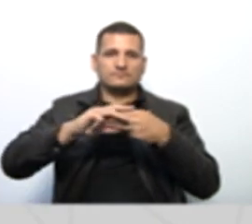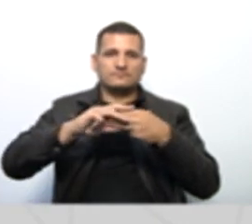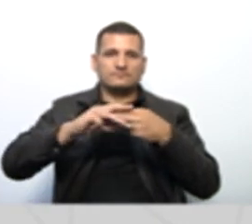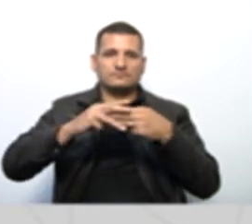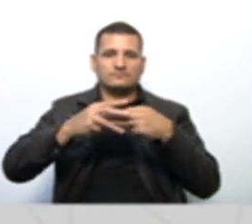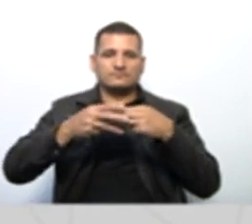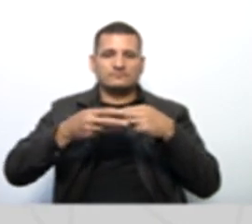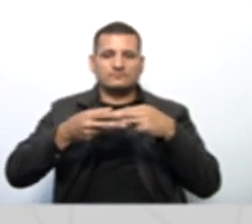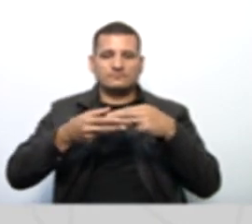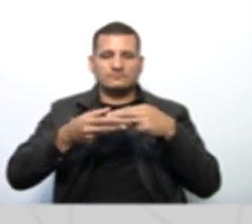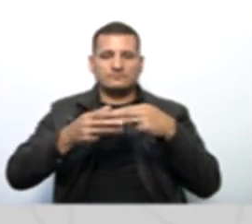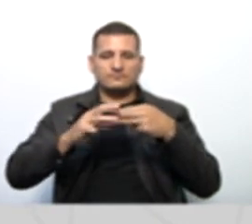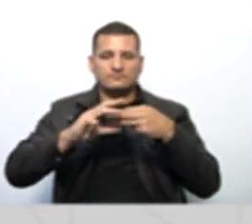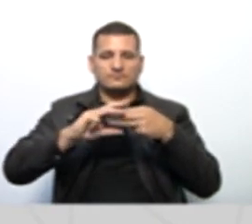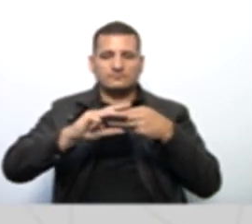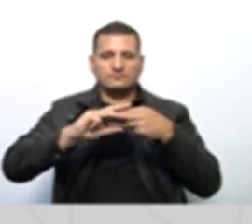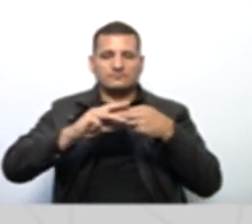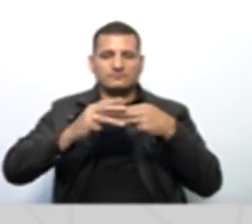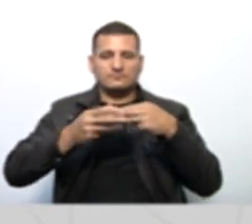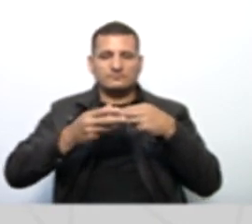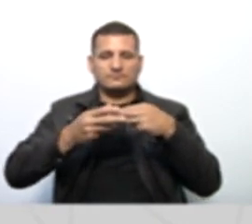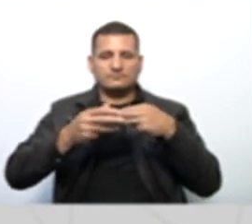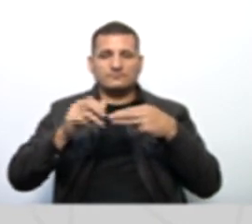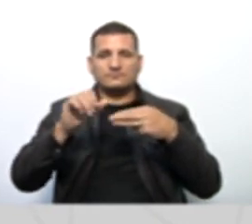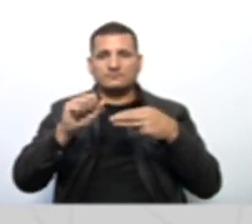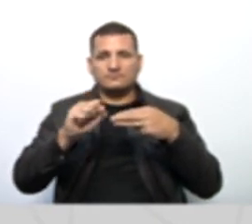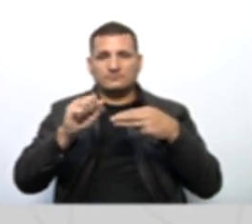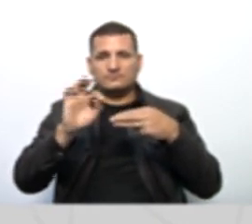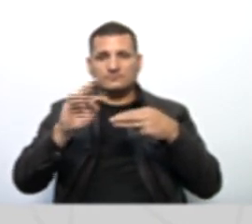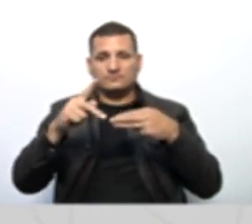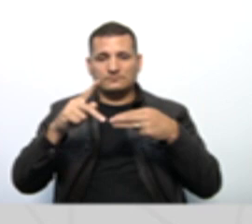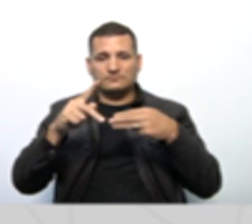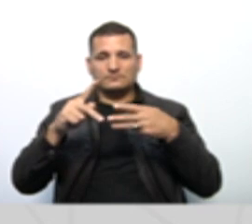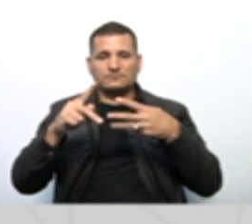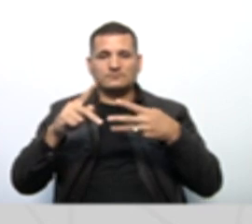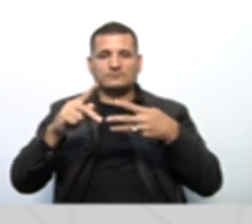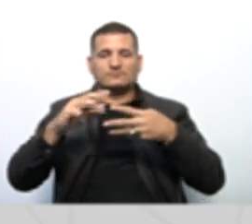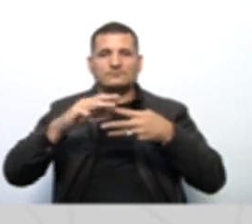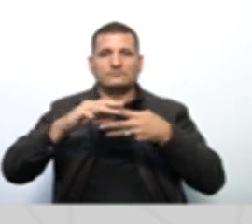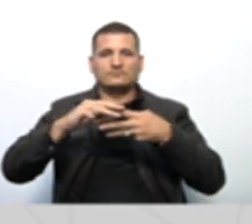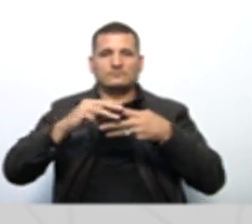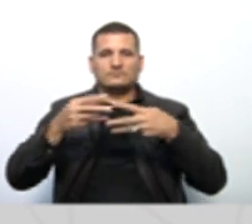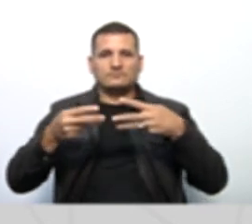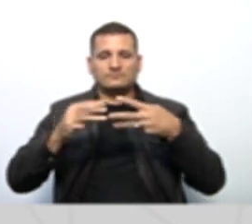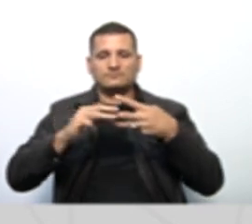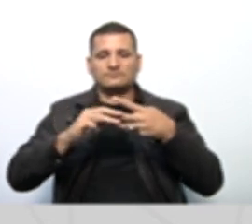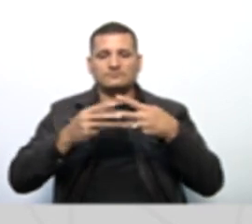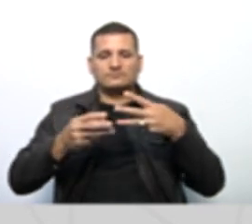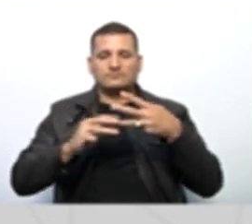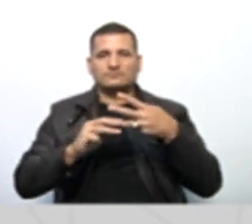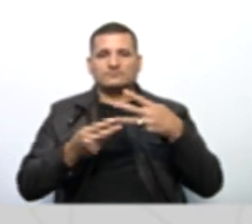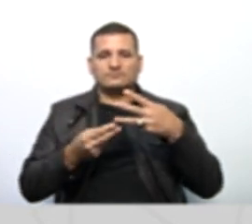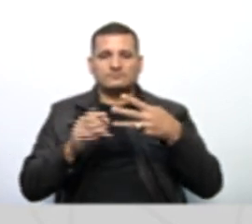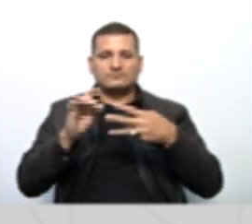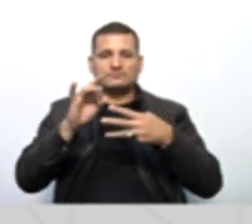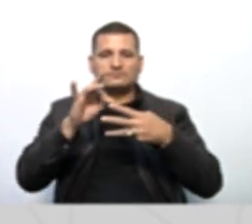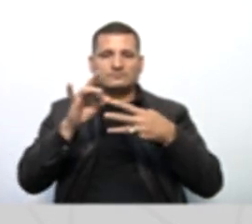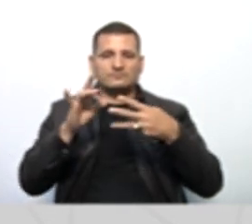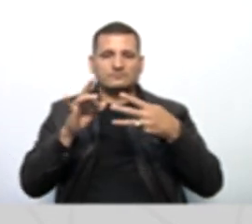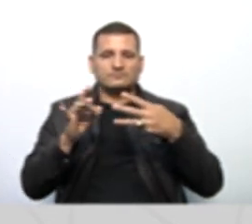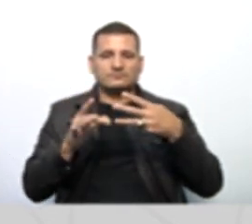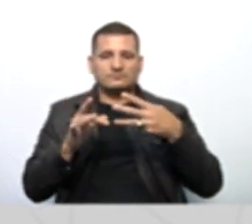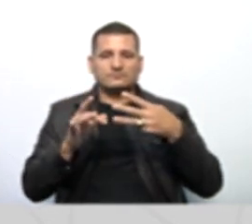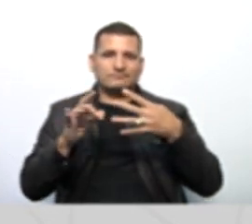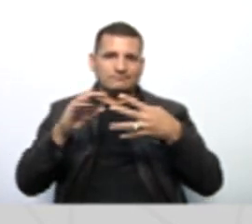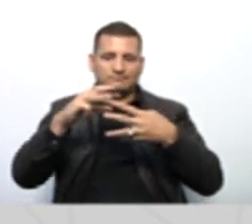ali do do caminho o stp é que tem uma outra blindagem que em cada parque urbano pessoal e